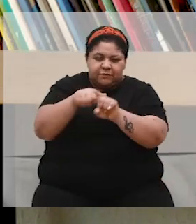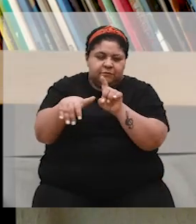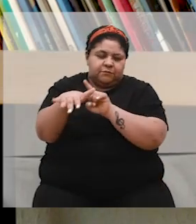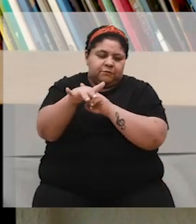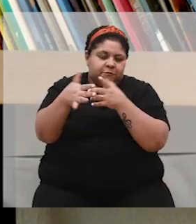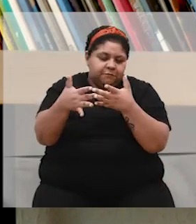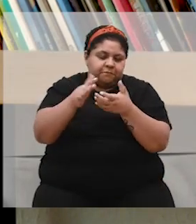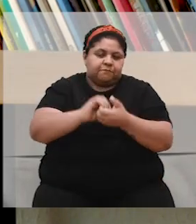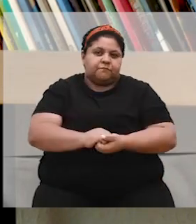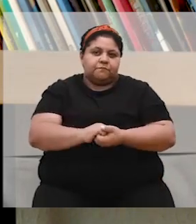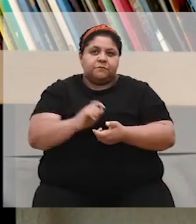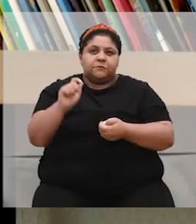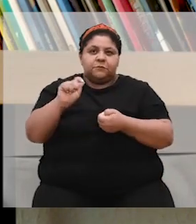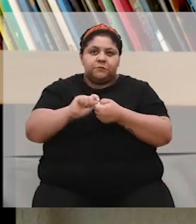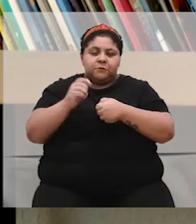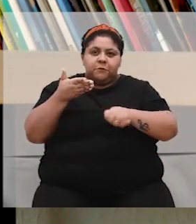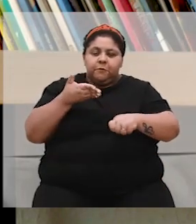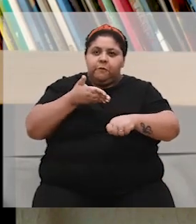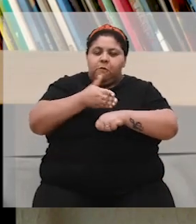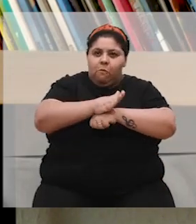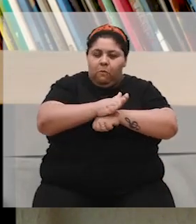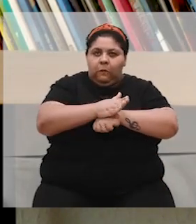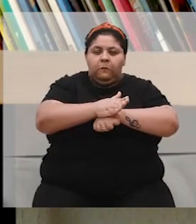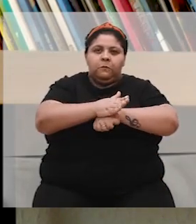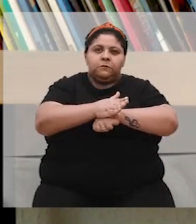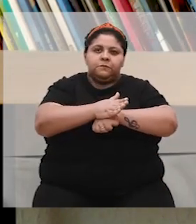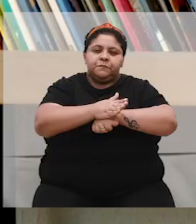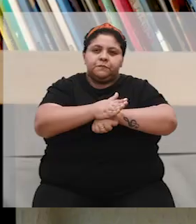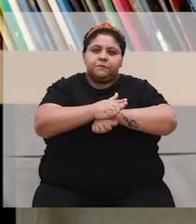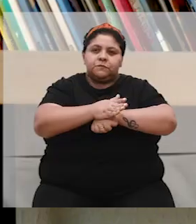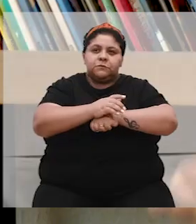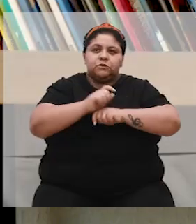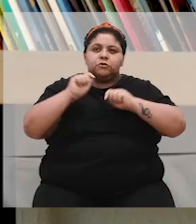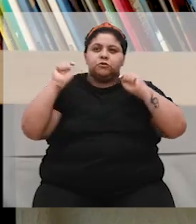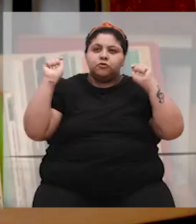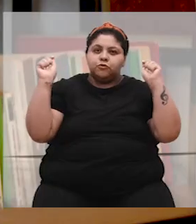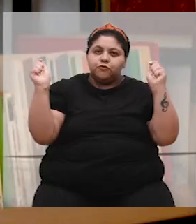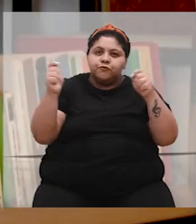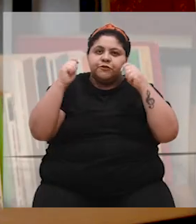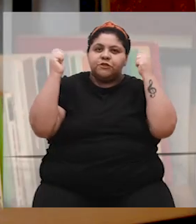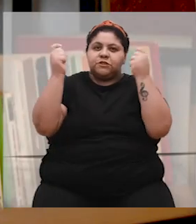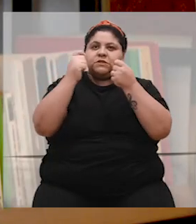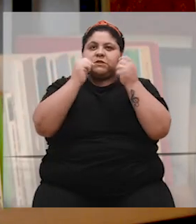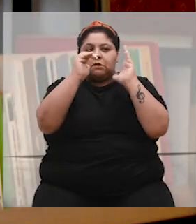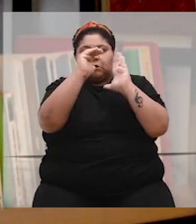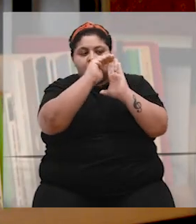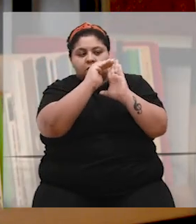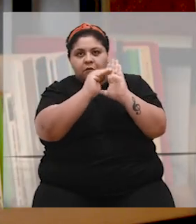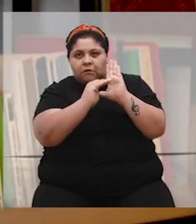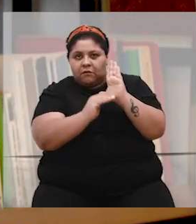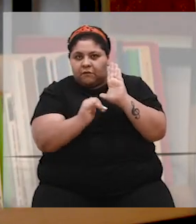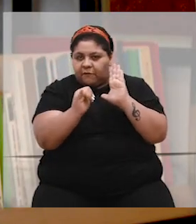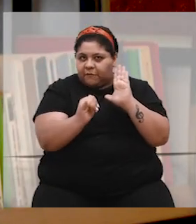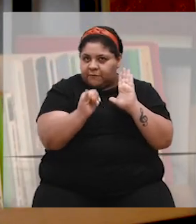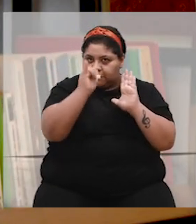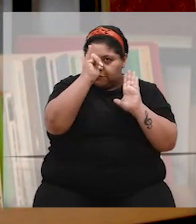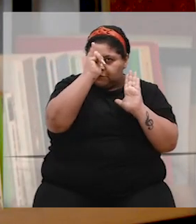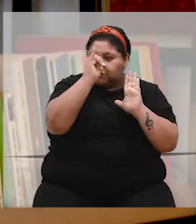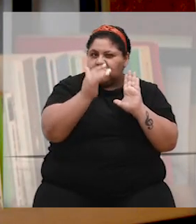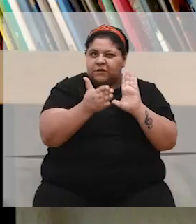né, da sociedade. Então, fazer parte do festival ou das programações que o